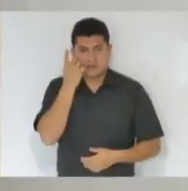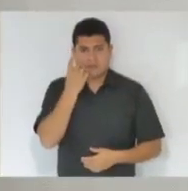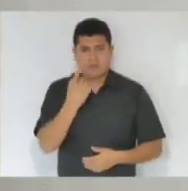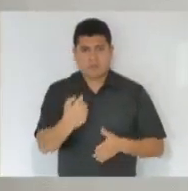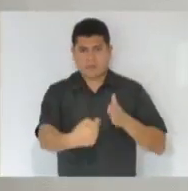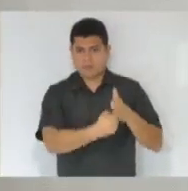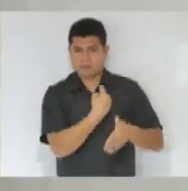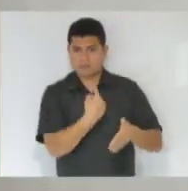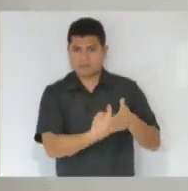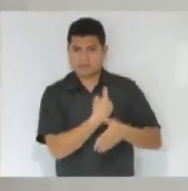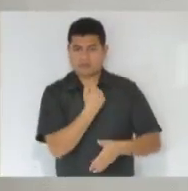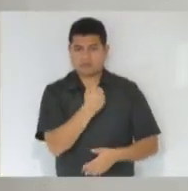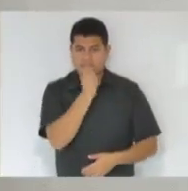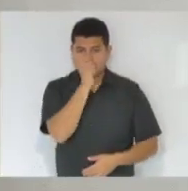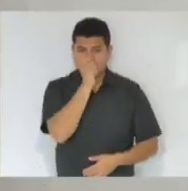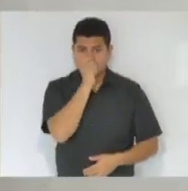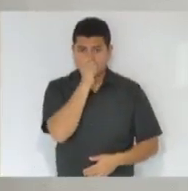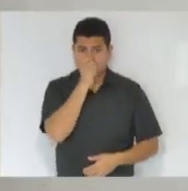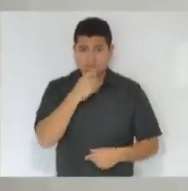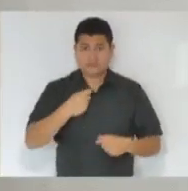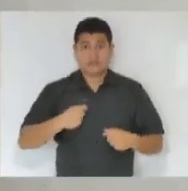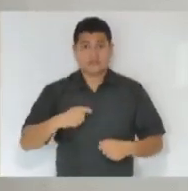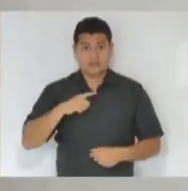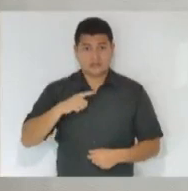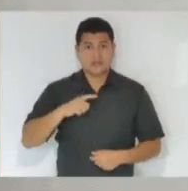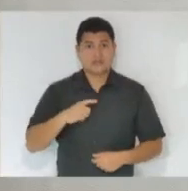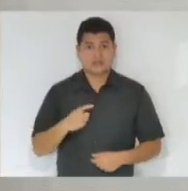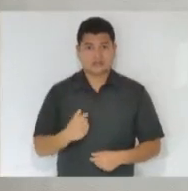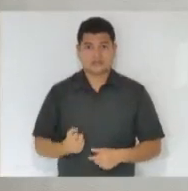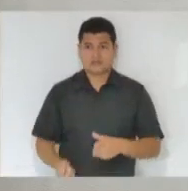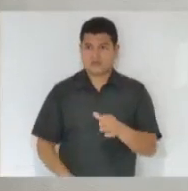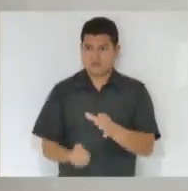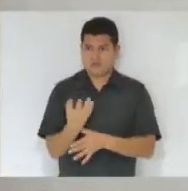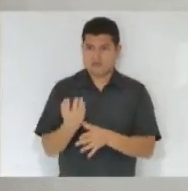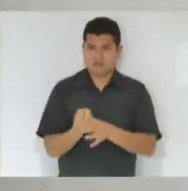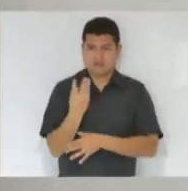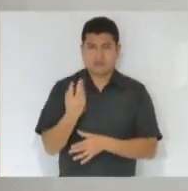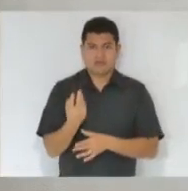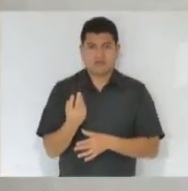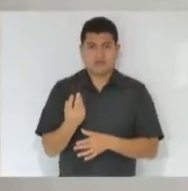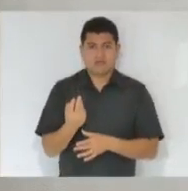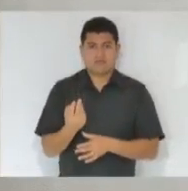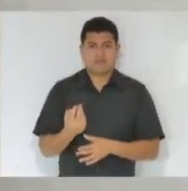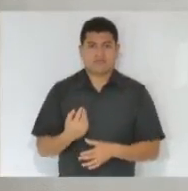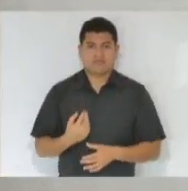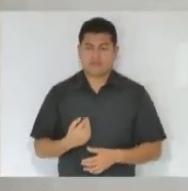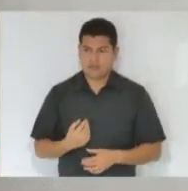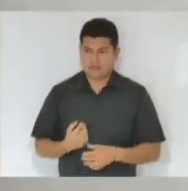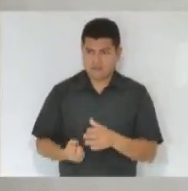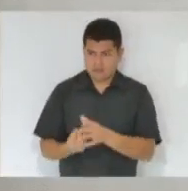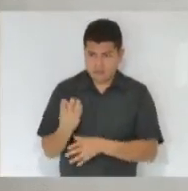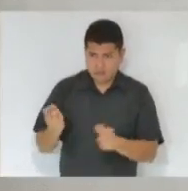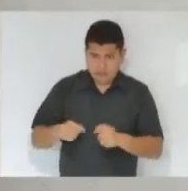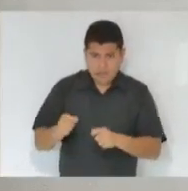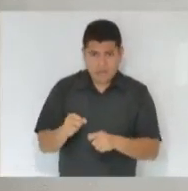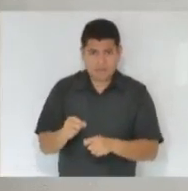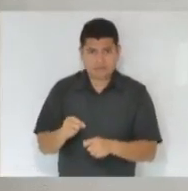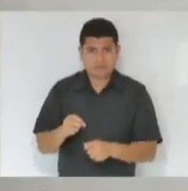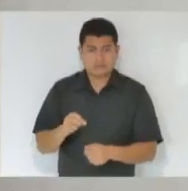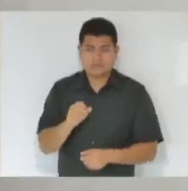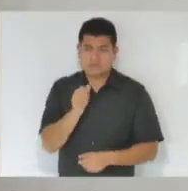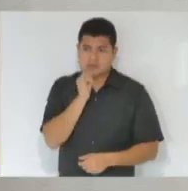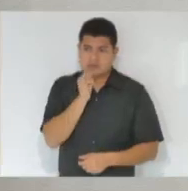deputado João Amin. Nós temos condições de produzir sem defensivos? Nós não temos condições de produzir